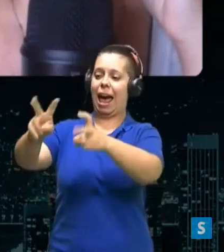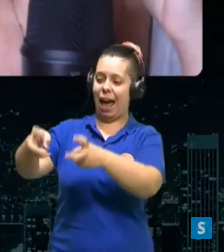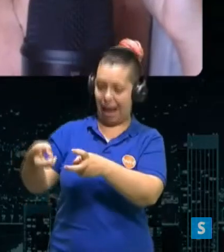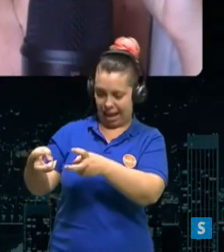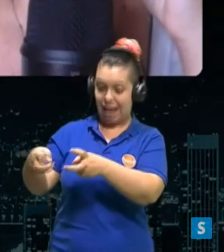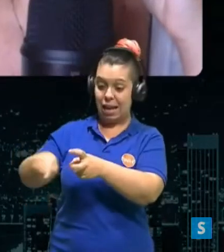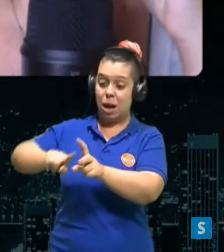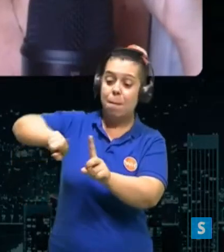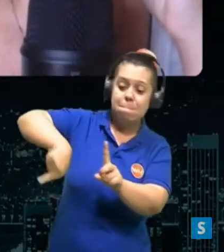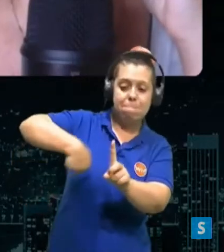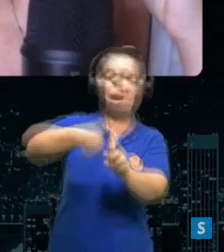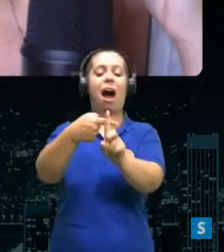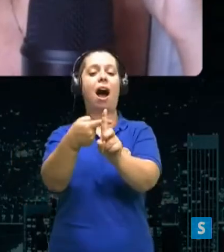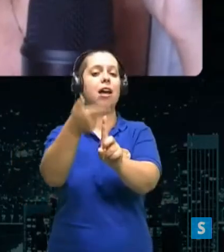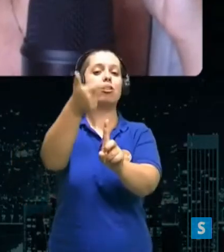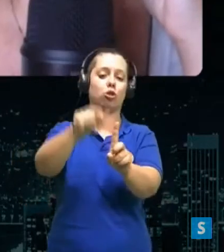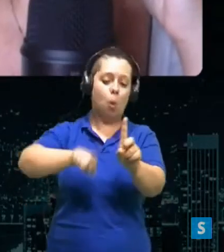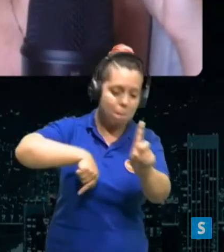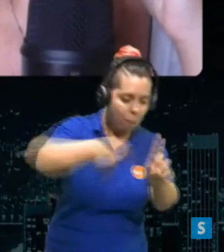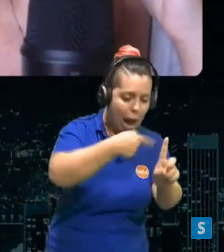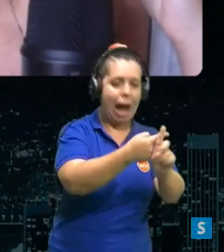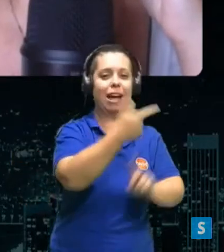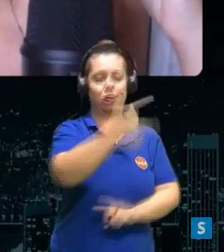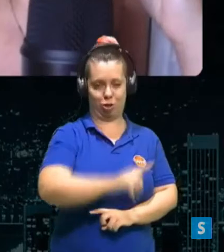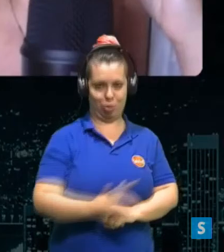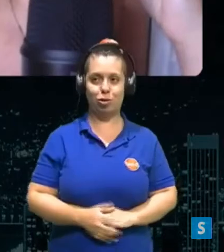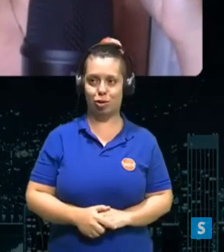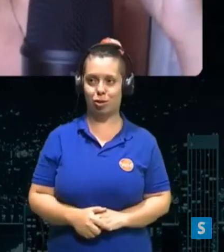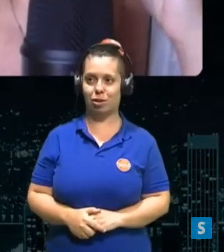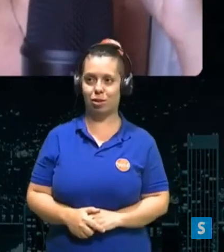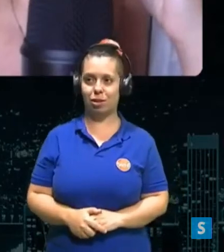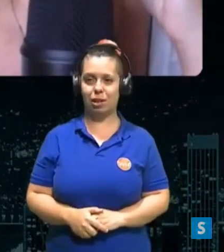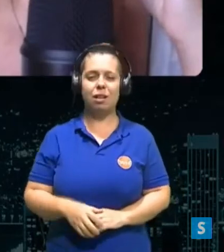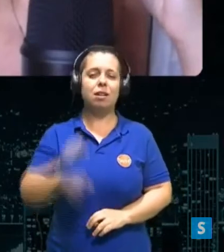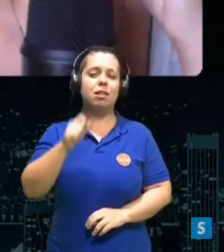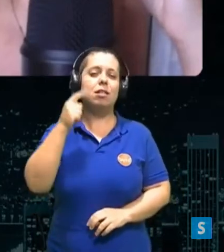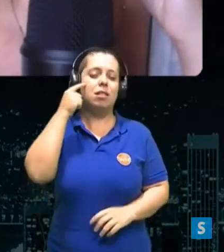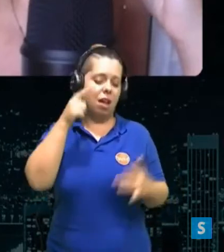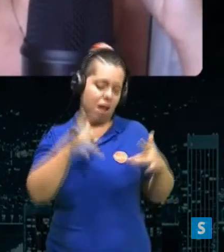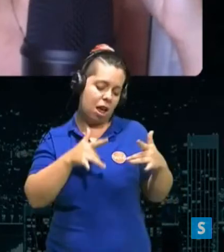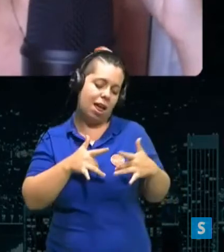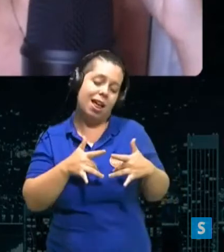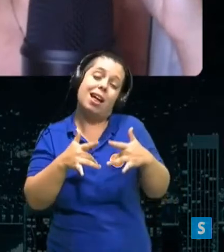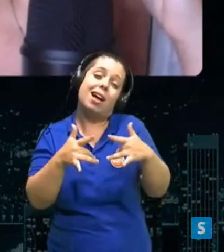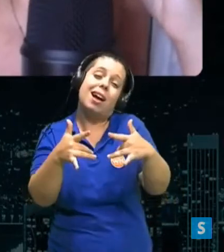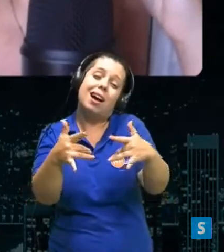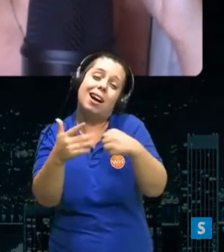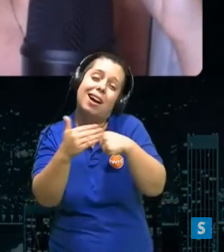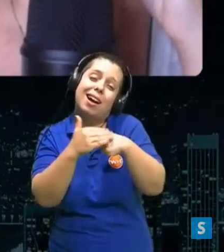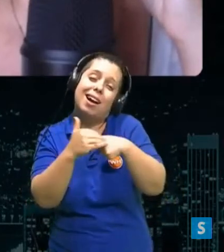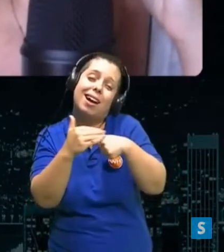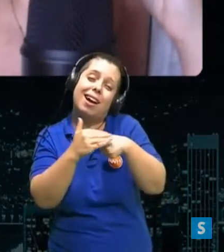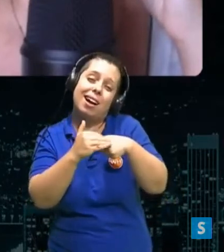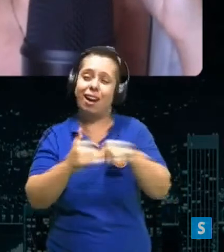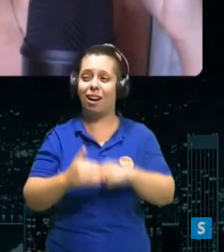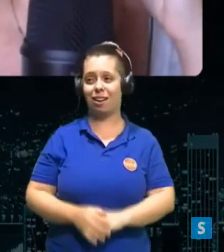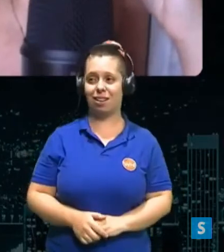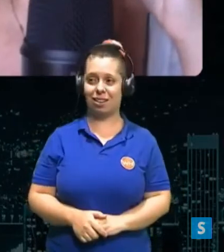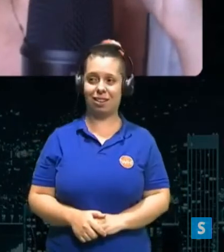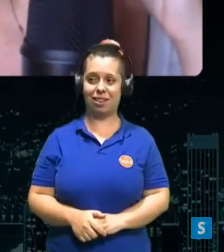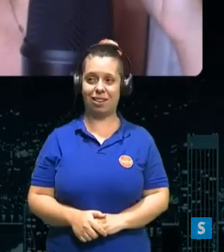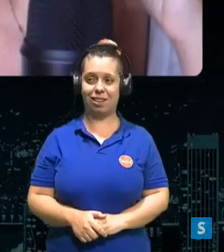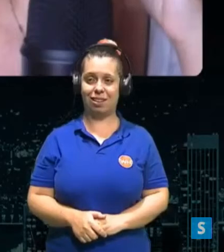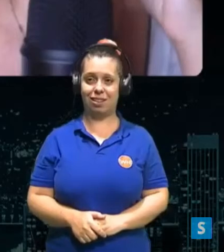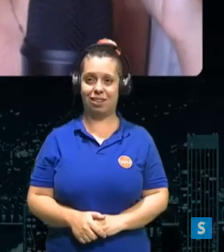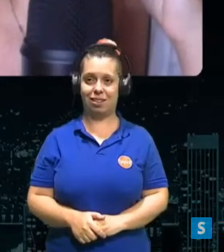é uma agregador é uma adicional quando a gente pensa em filantropia o pectus